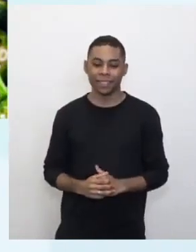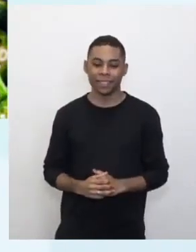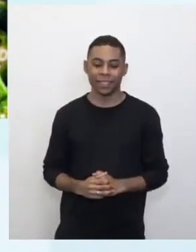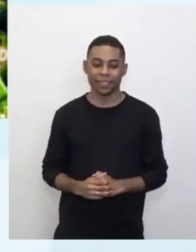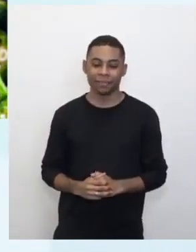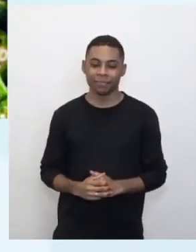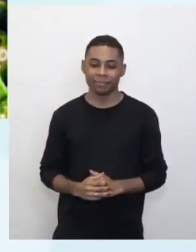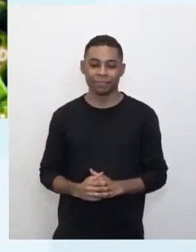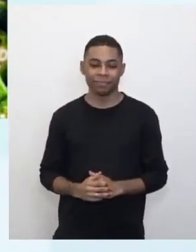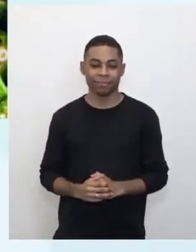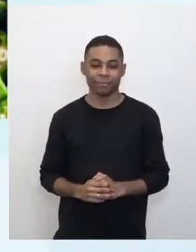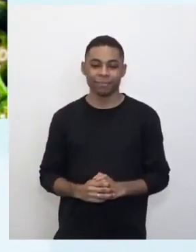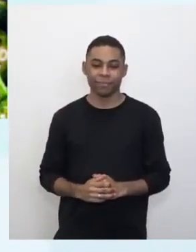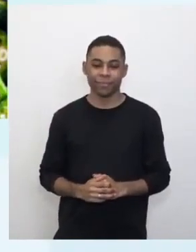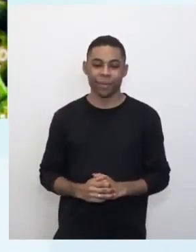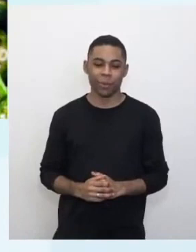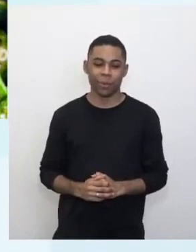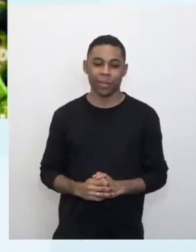prefer?